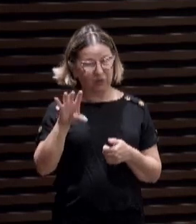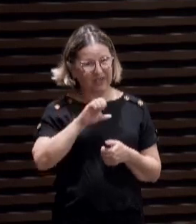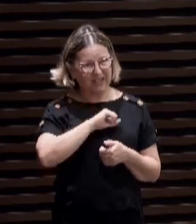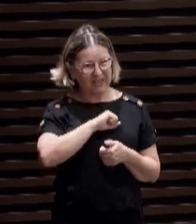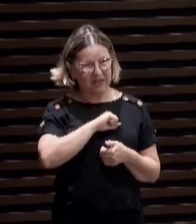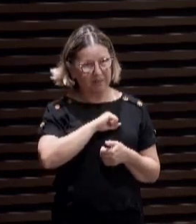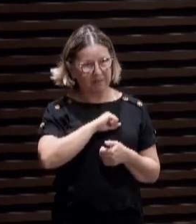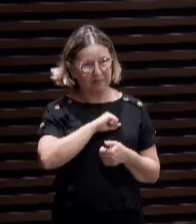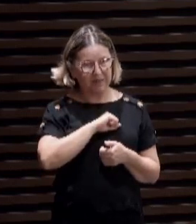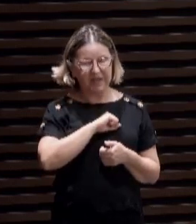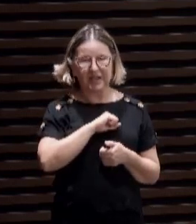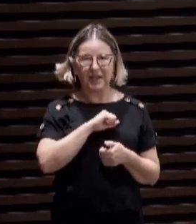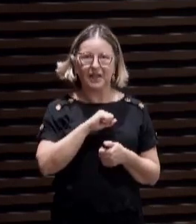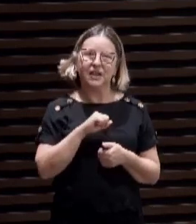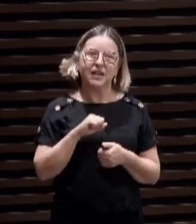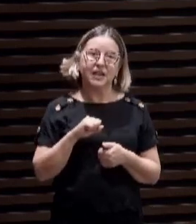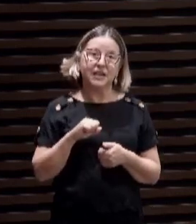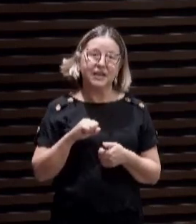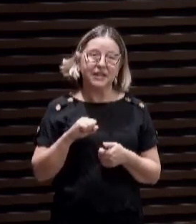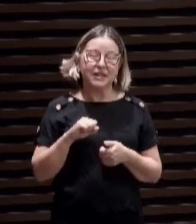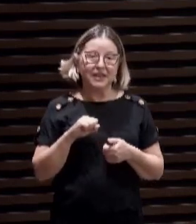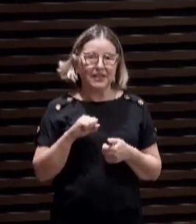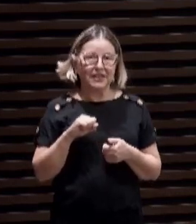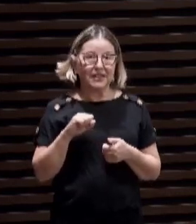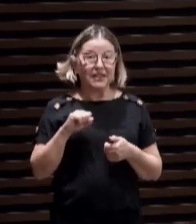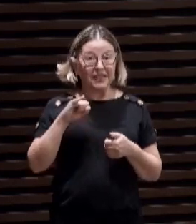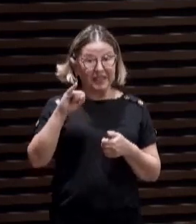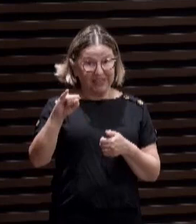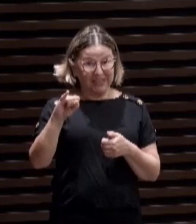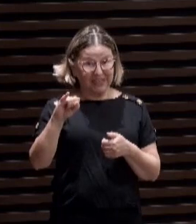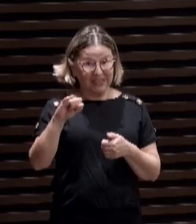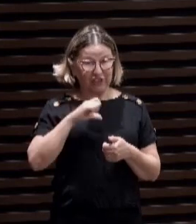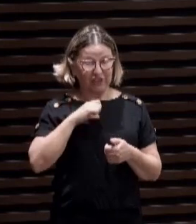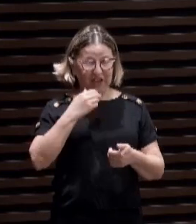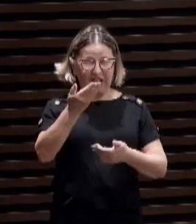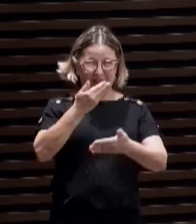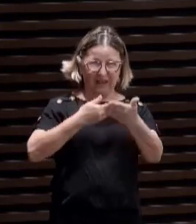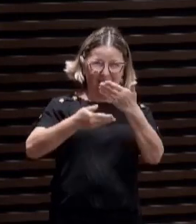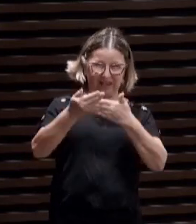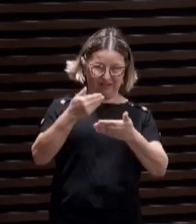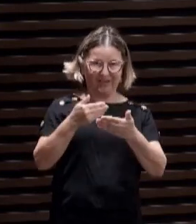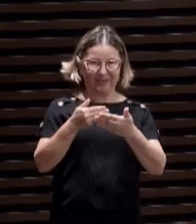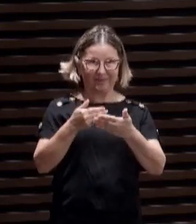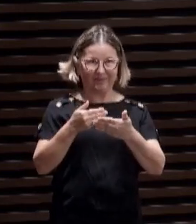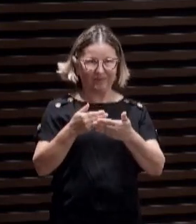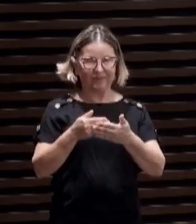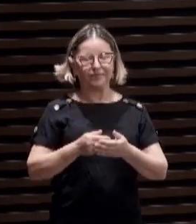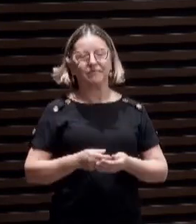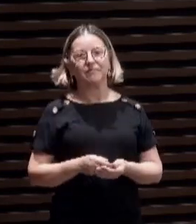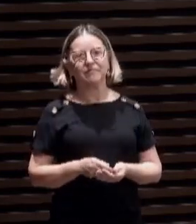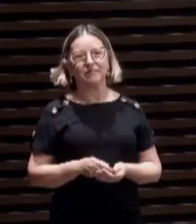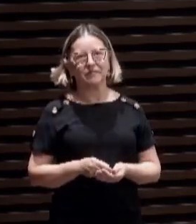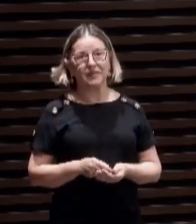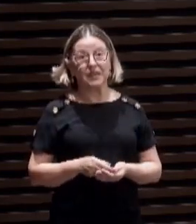Eu faço alguma coisa para alguém até que eu tenha um custo-benefício positivo. Assim que isso